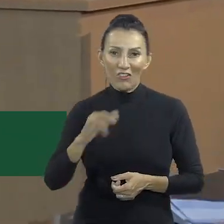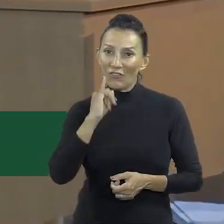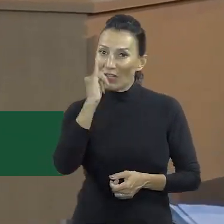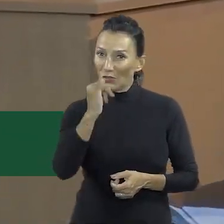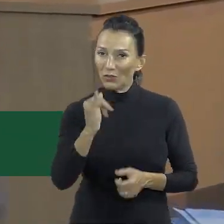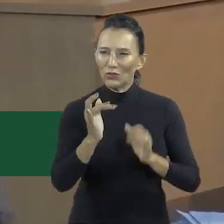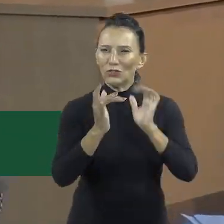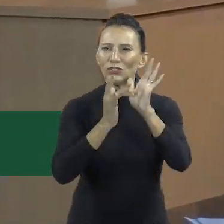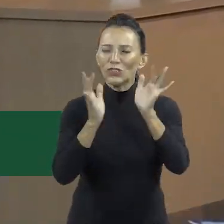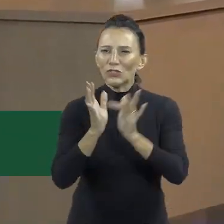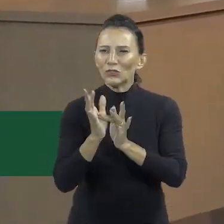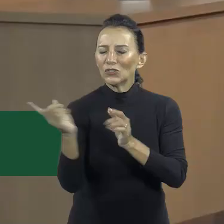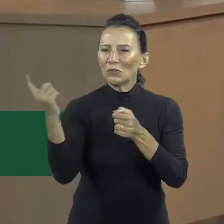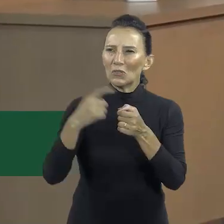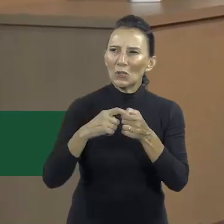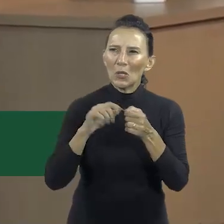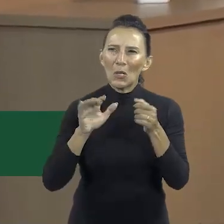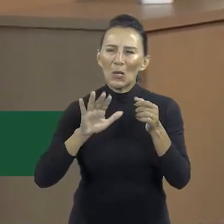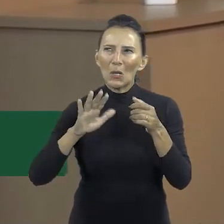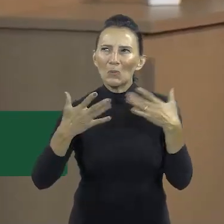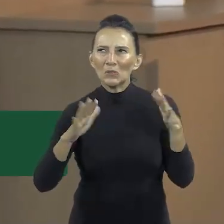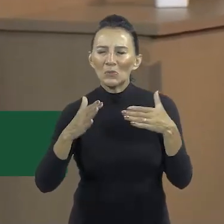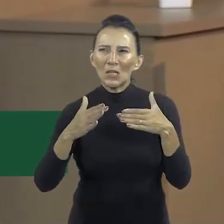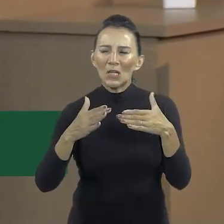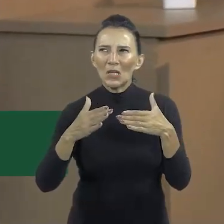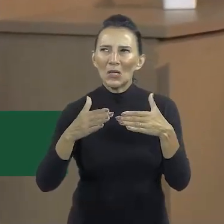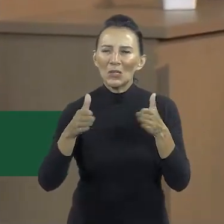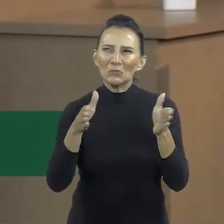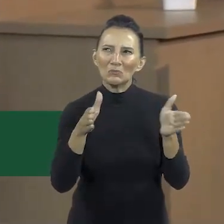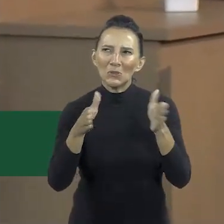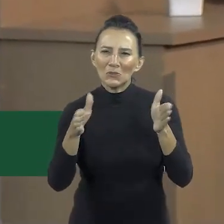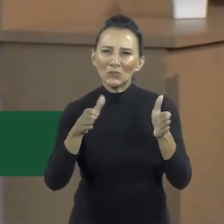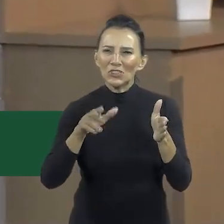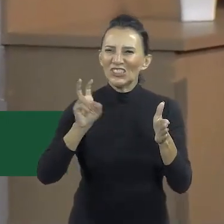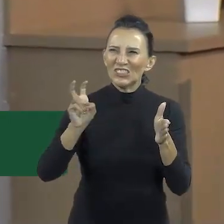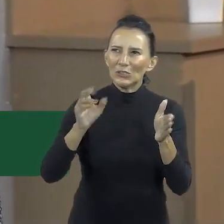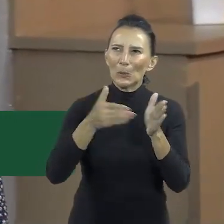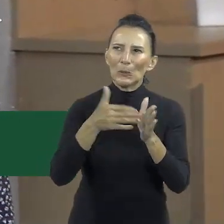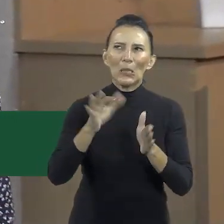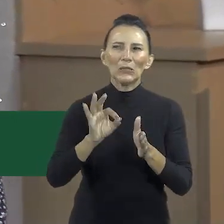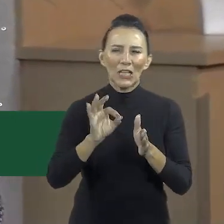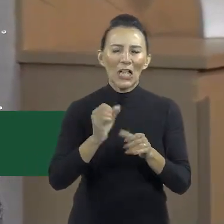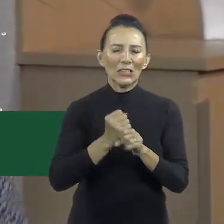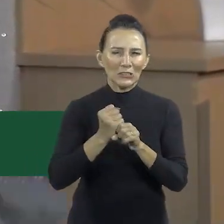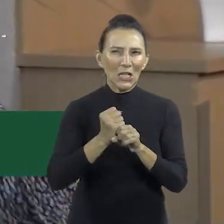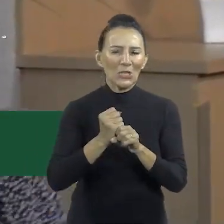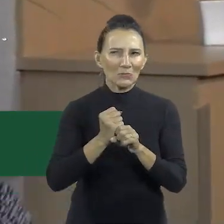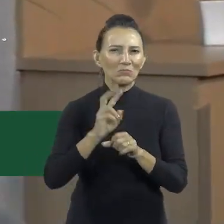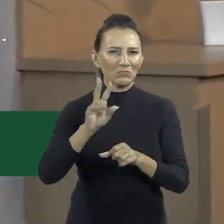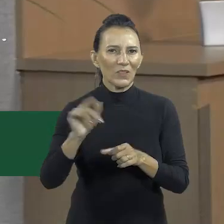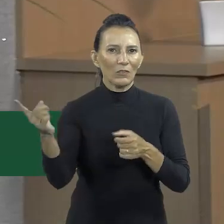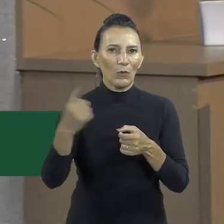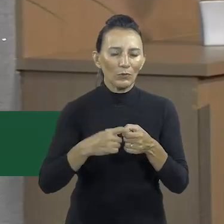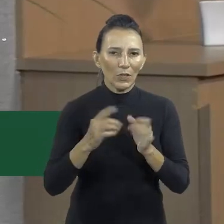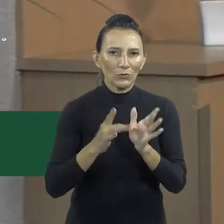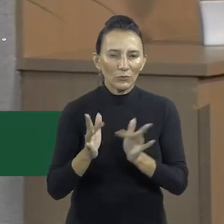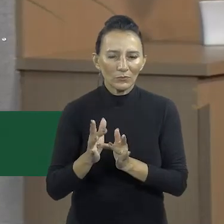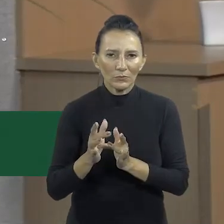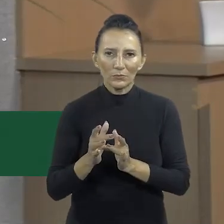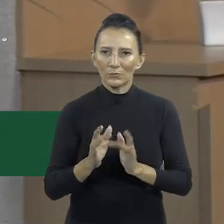voltando entre 5 ou 10 anos. Não, nós não podemos. Não sabemos o tempo exato. Podemos analisar pela